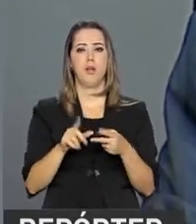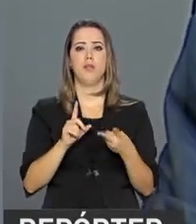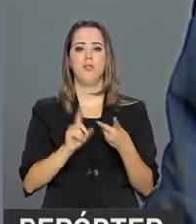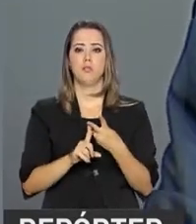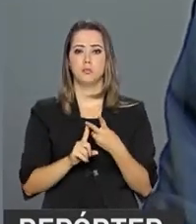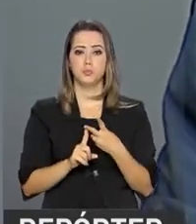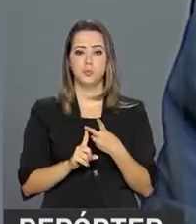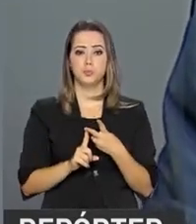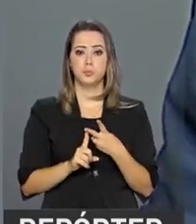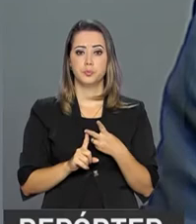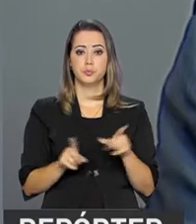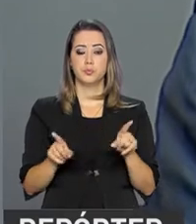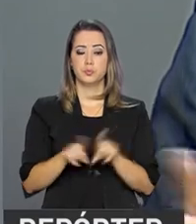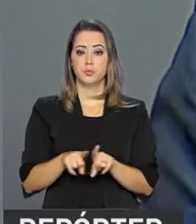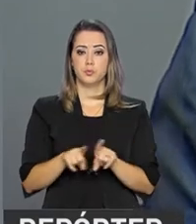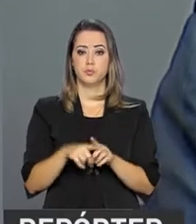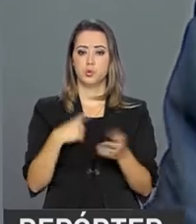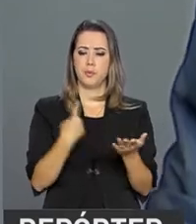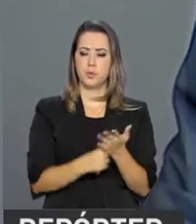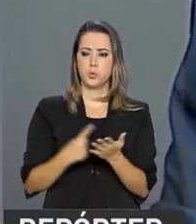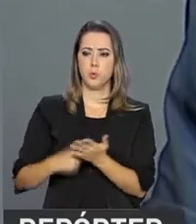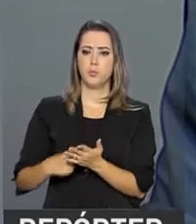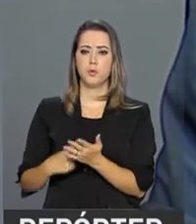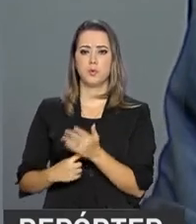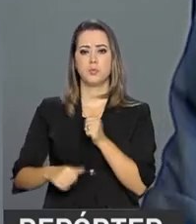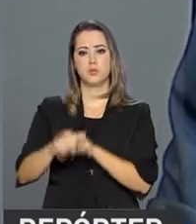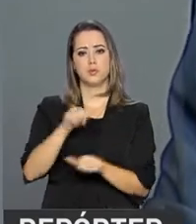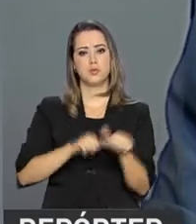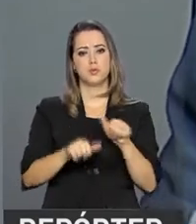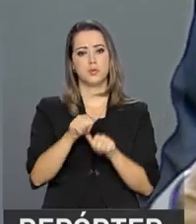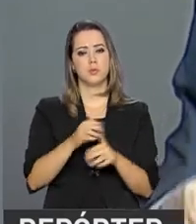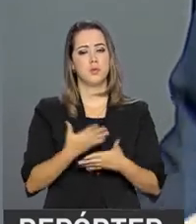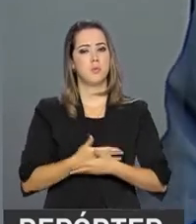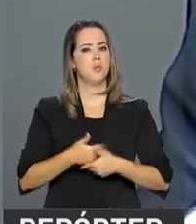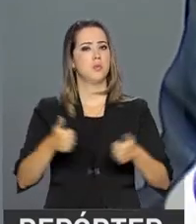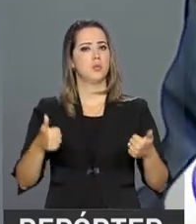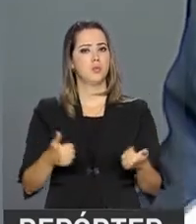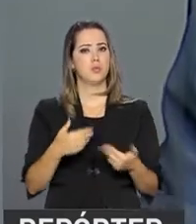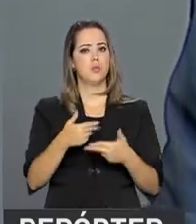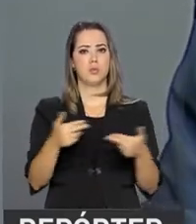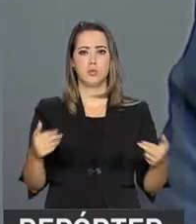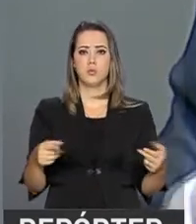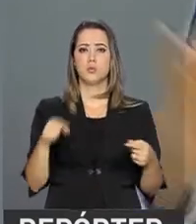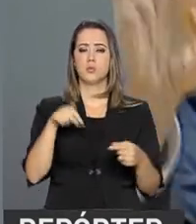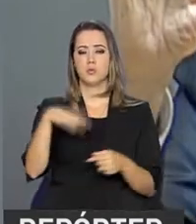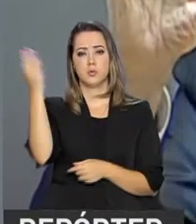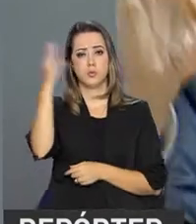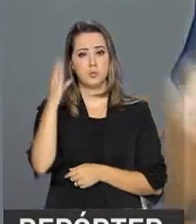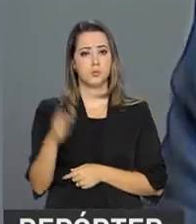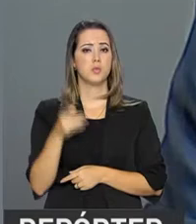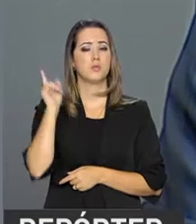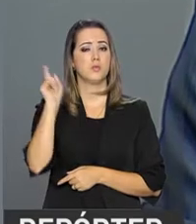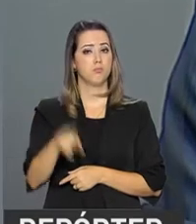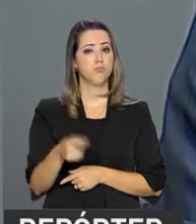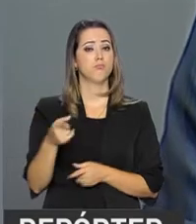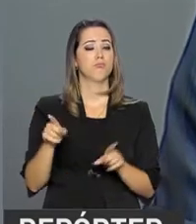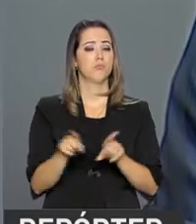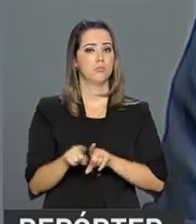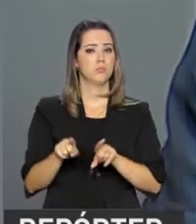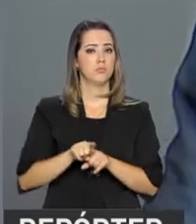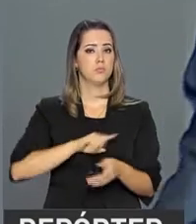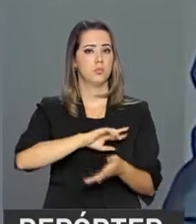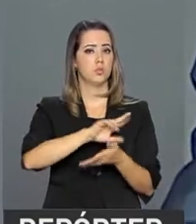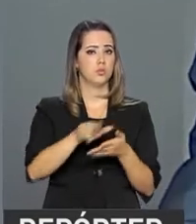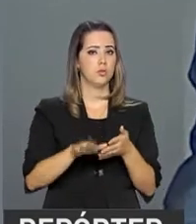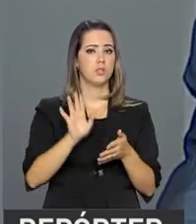e há uma agenda de reformas visando o aumento da produtividade e melhora das condições de crédito santa que também muitas medidas